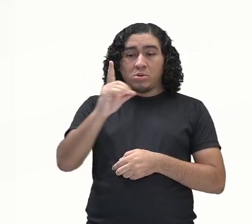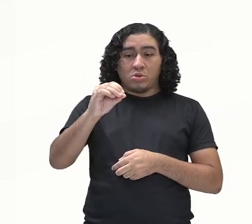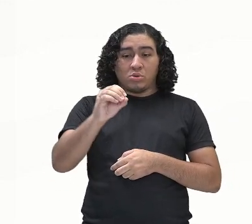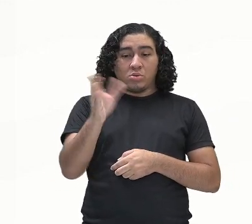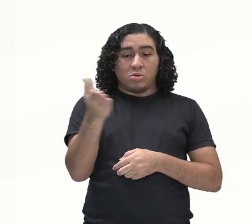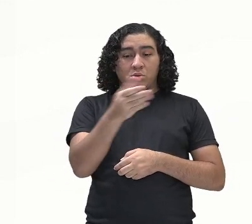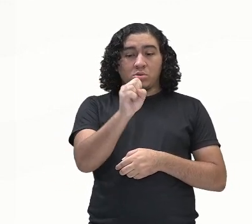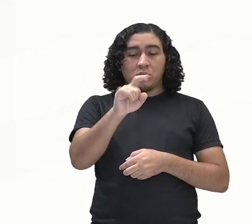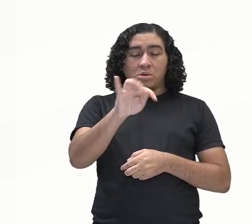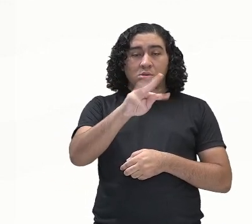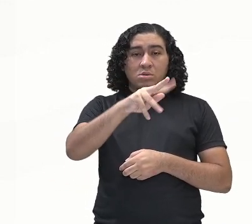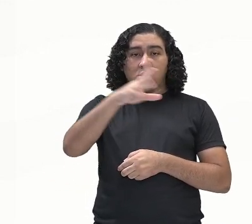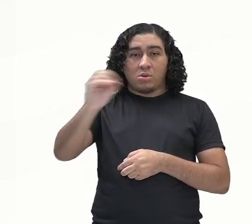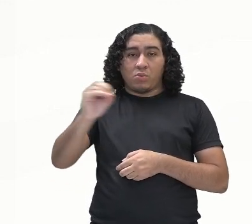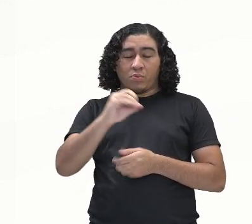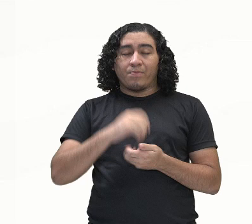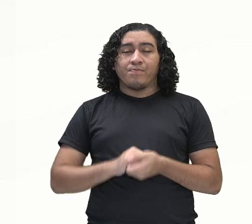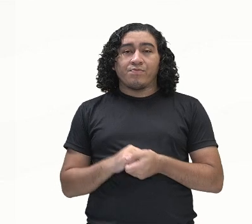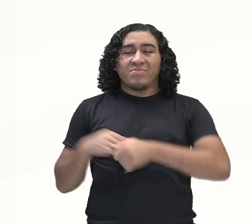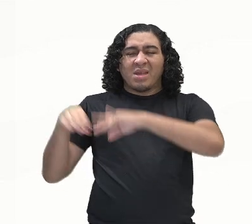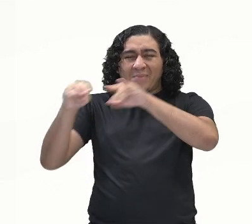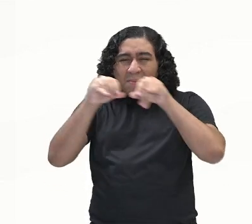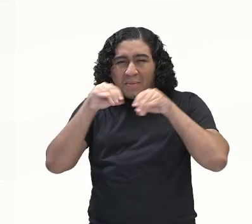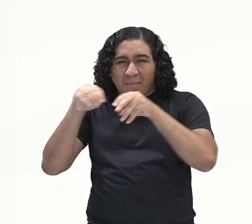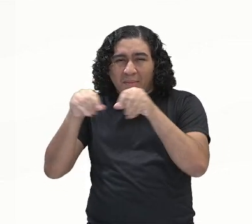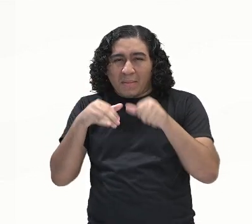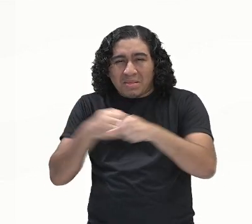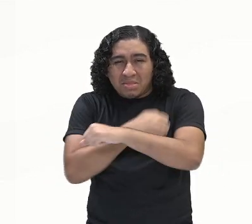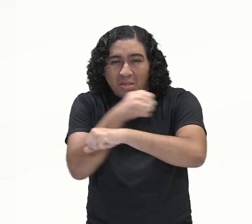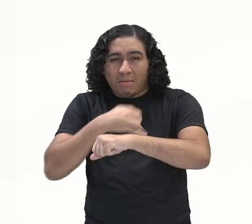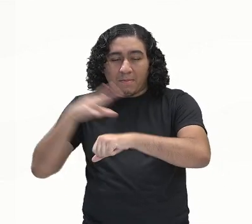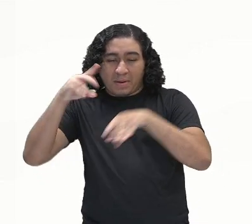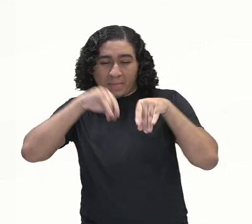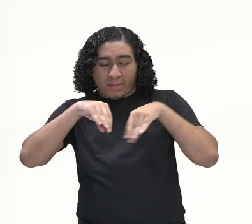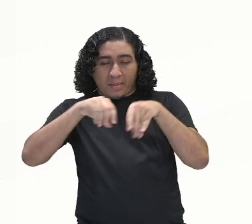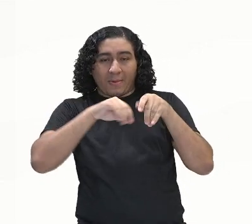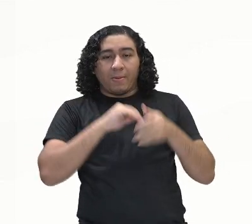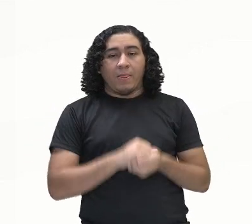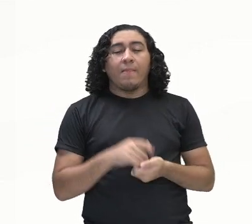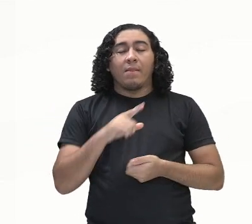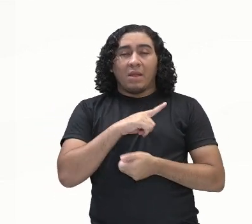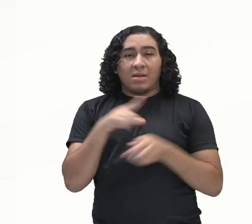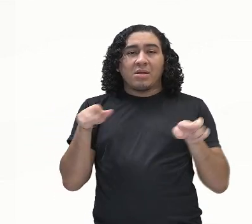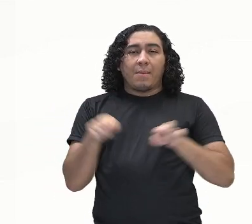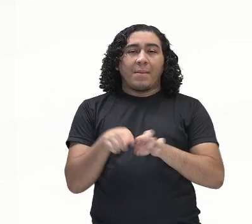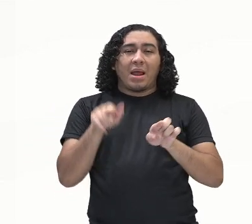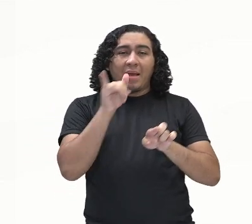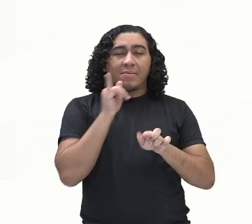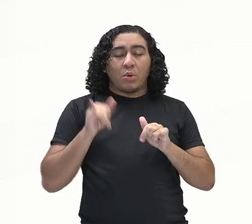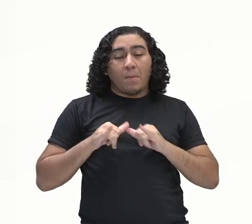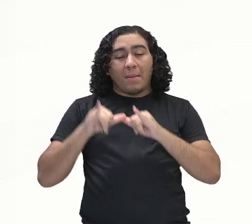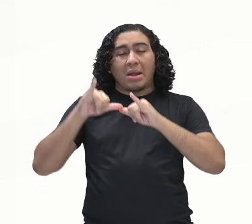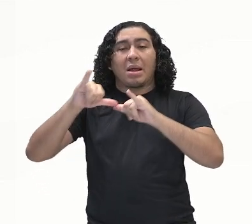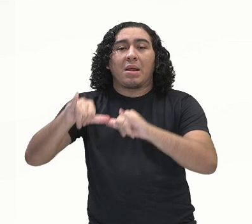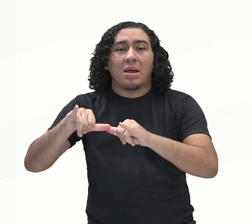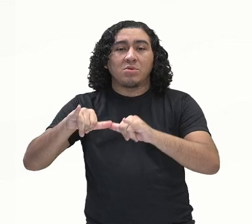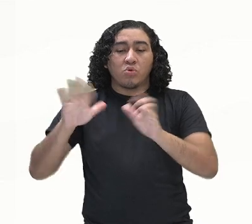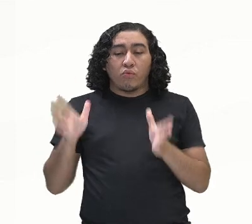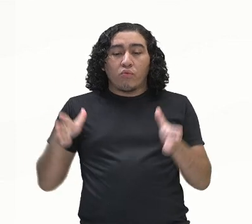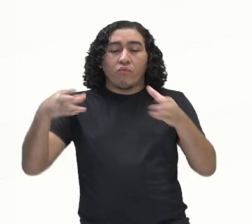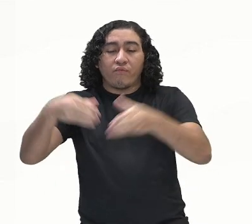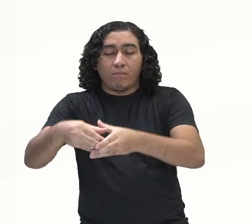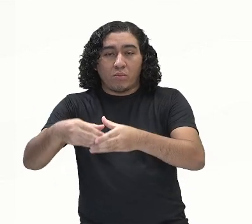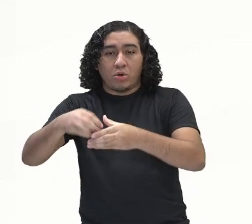vai influenciar o segundo período, né, onde a gente tem ali aquele mercado monopolista, que a gente vai ver